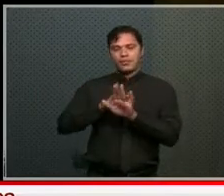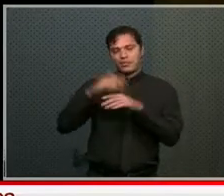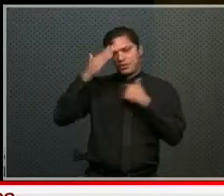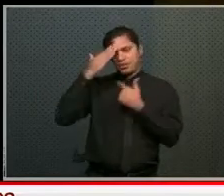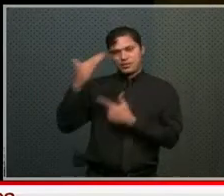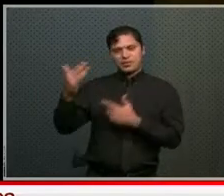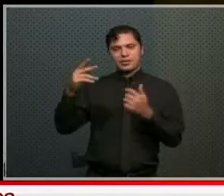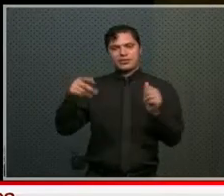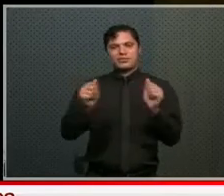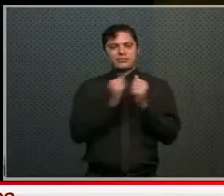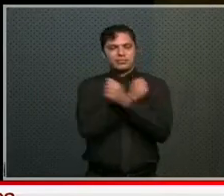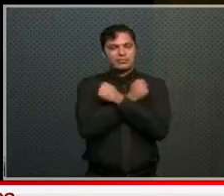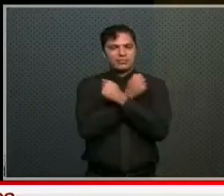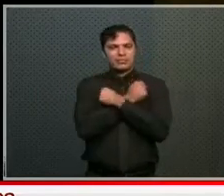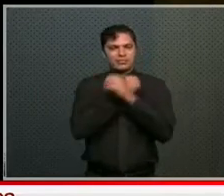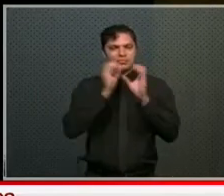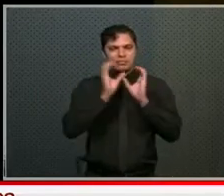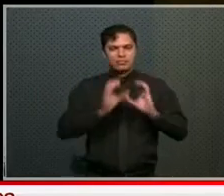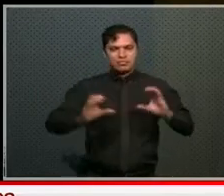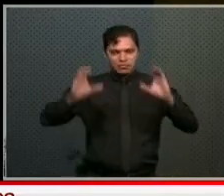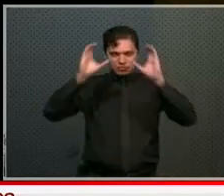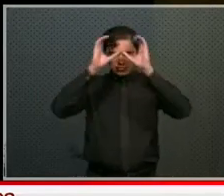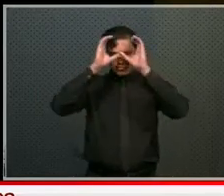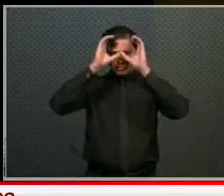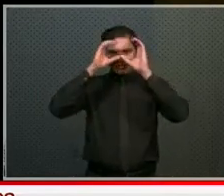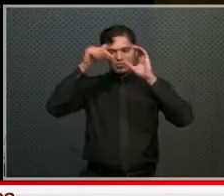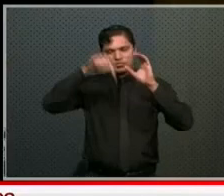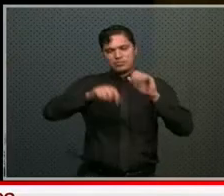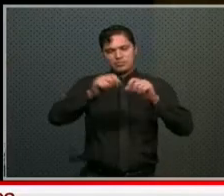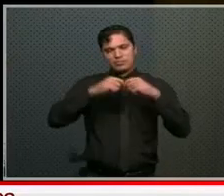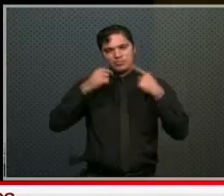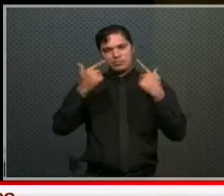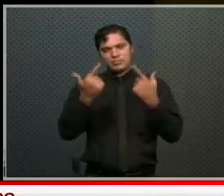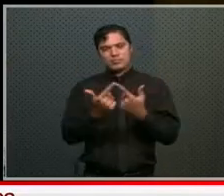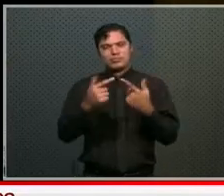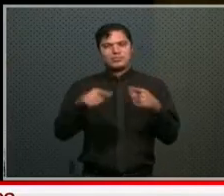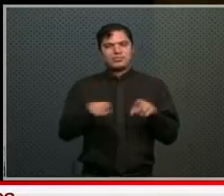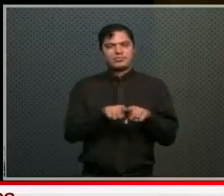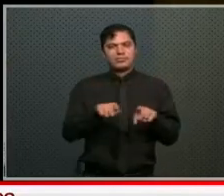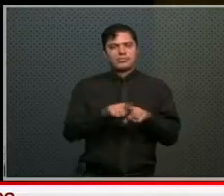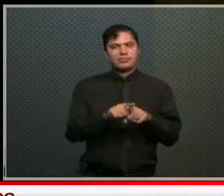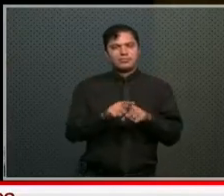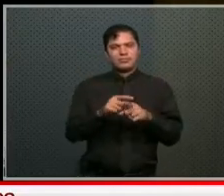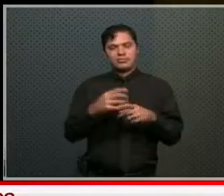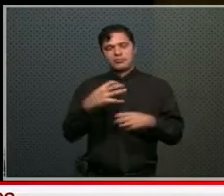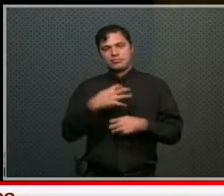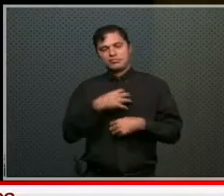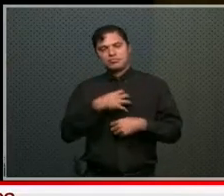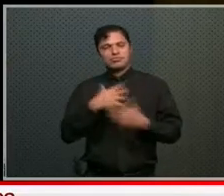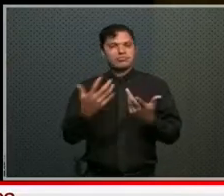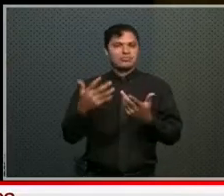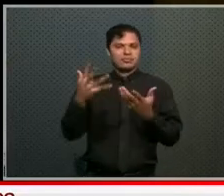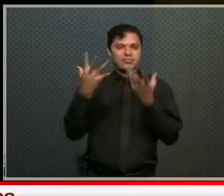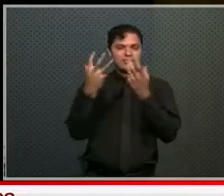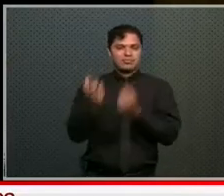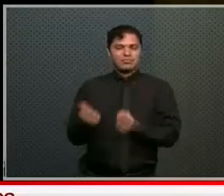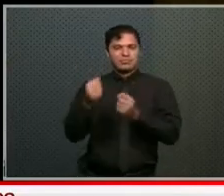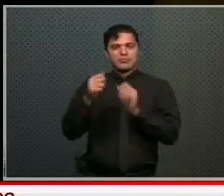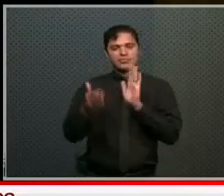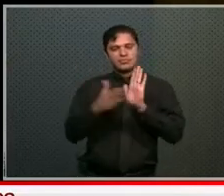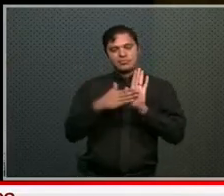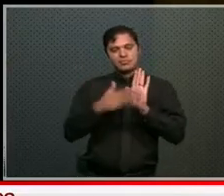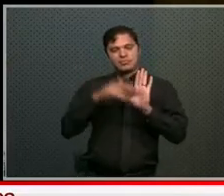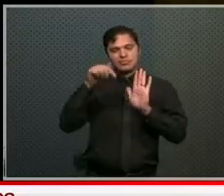abraço ao Chicão você entendeu essa casa de qualquer maneira aceitou essa